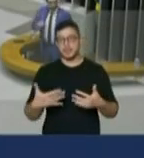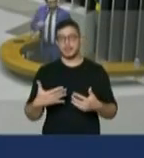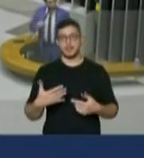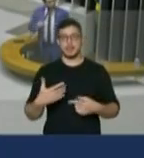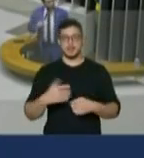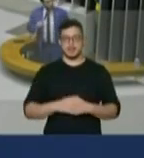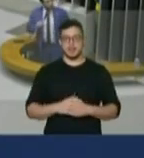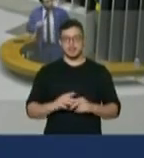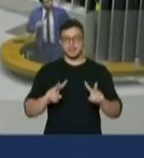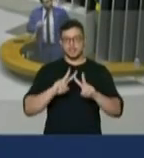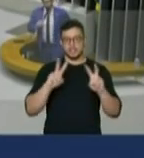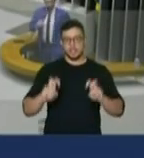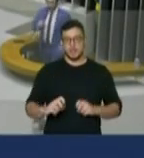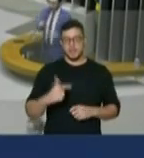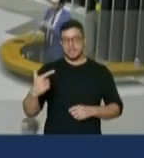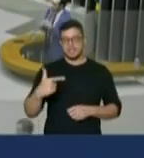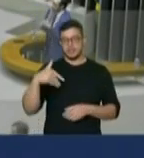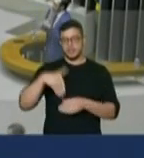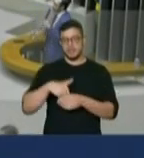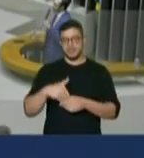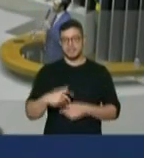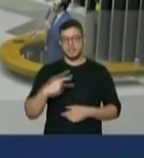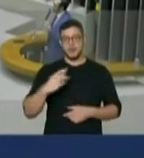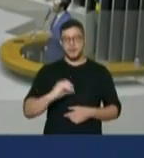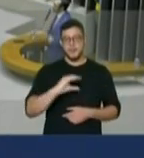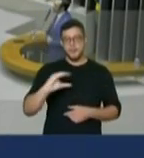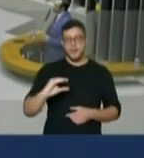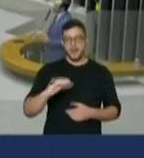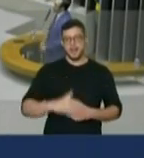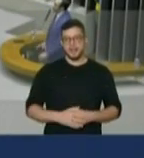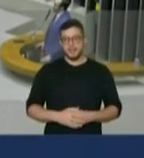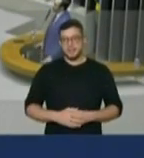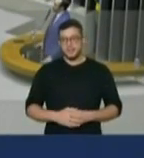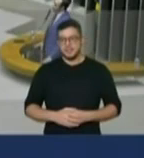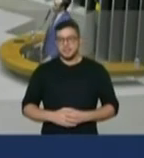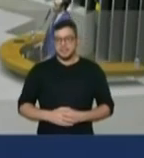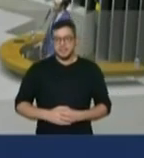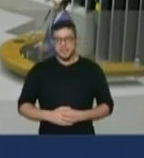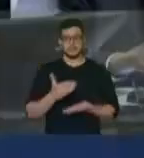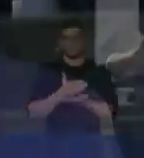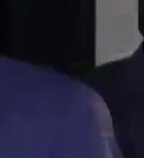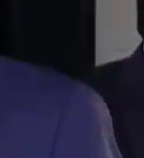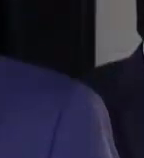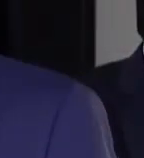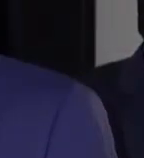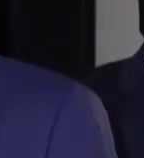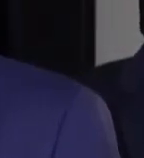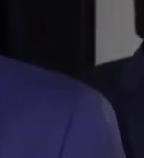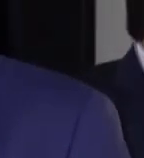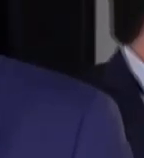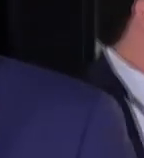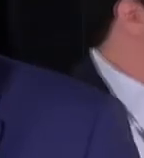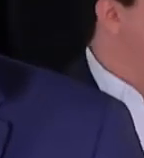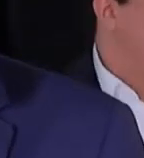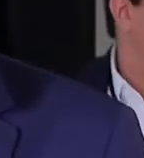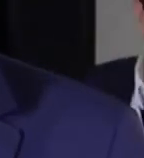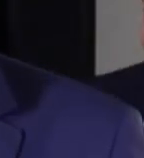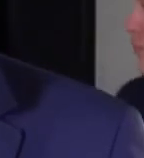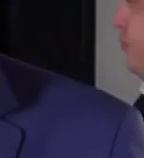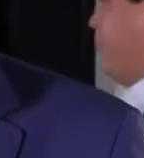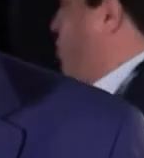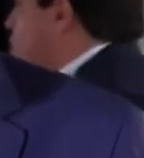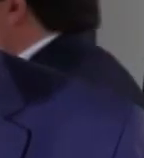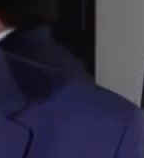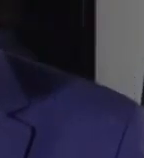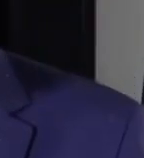do segundo turno o Ministro da Economia né o ministro eleito Fernando Haddad ele deu uma entrevista coletiva dizendo que esse ano